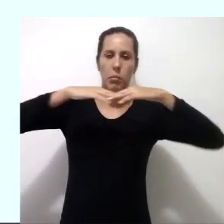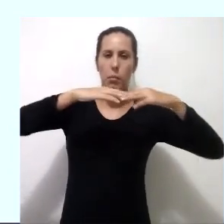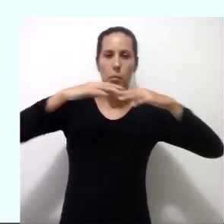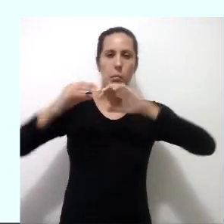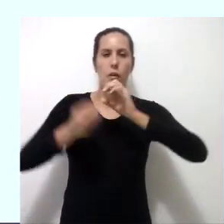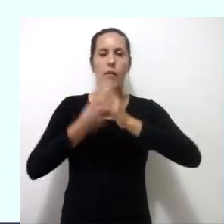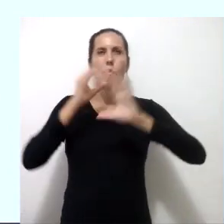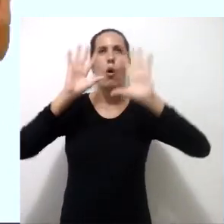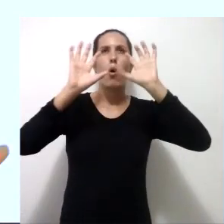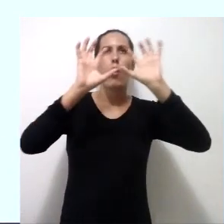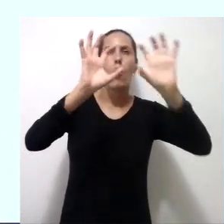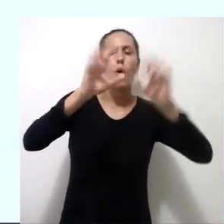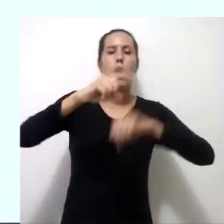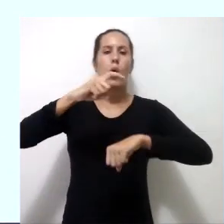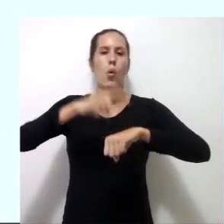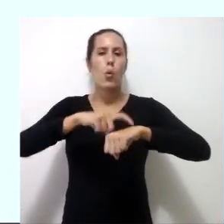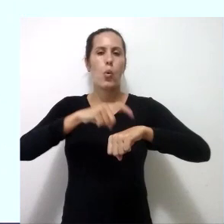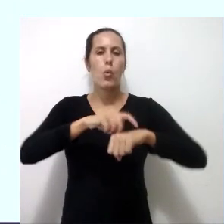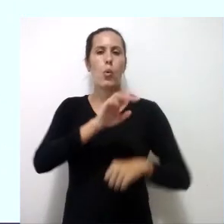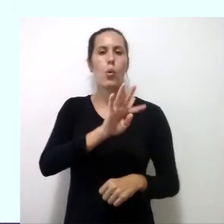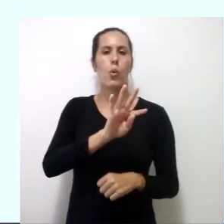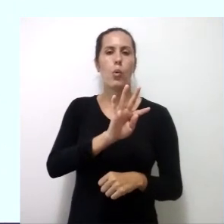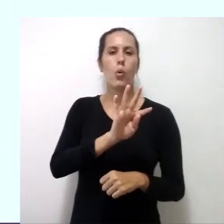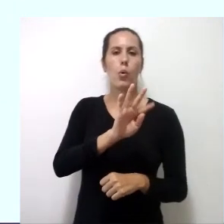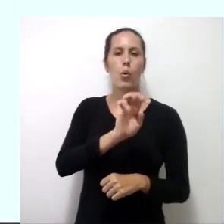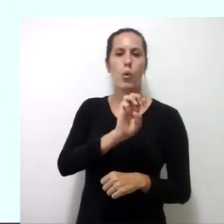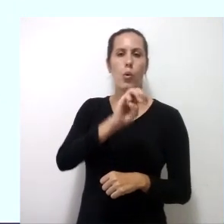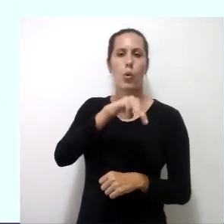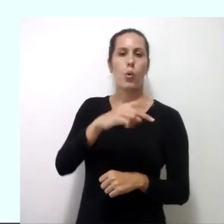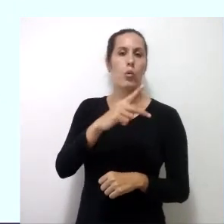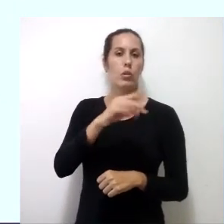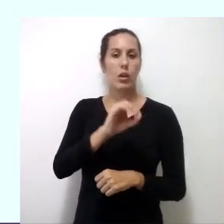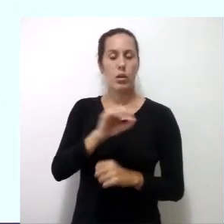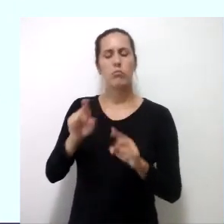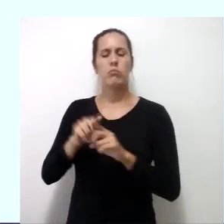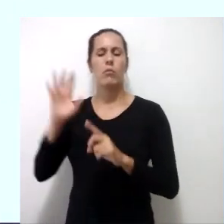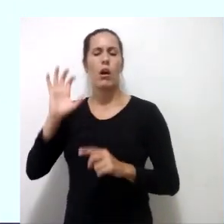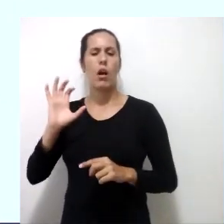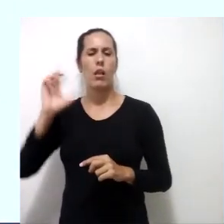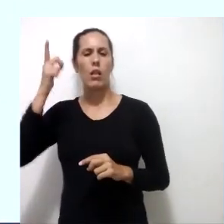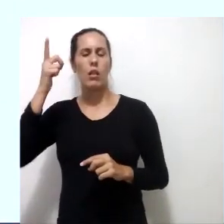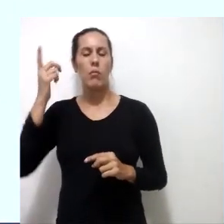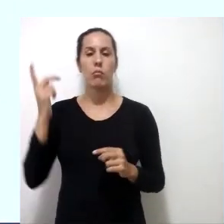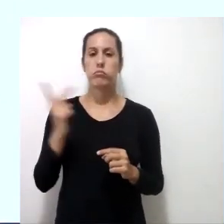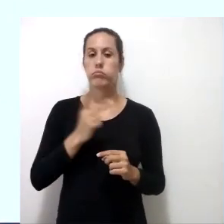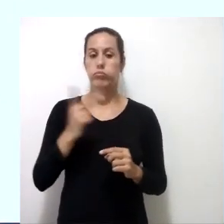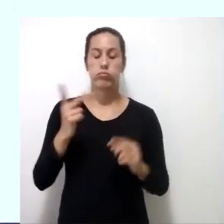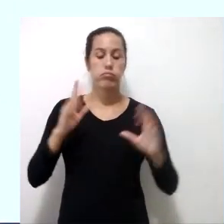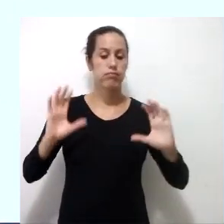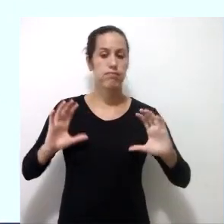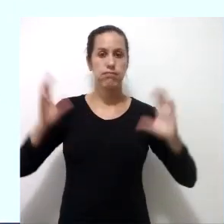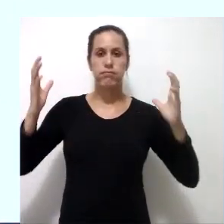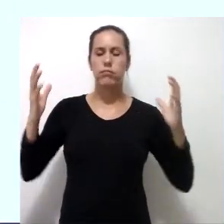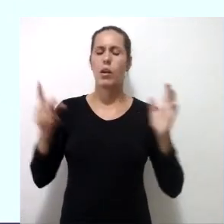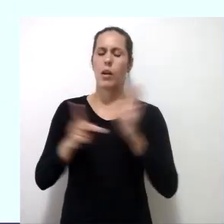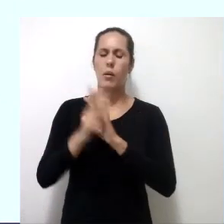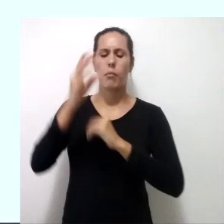em relação à questão do tempo, do nosso clima, que fazem parte dos nossos